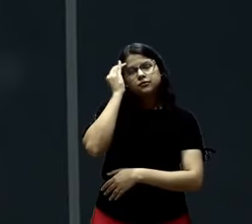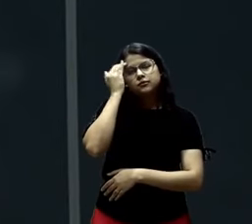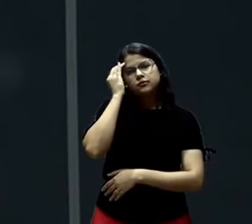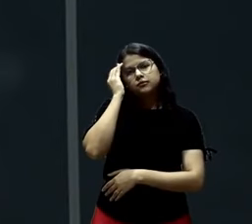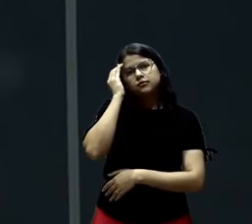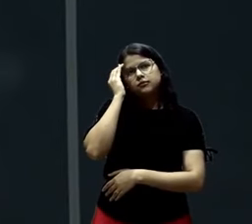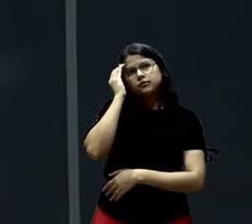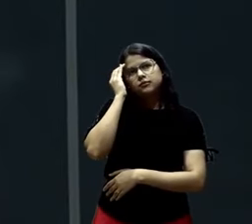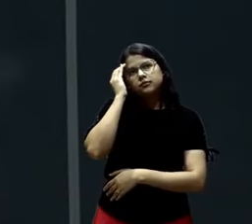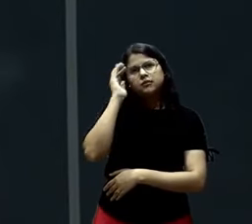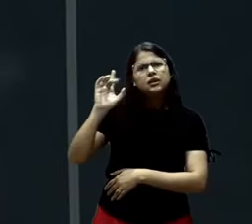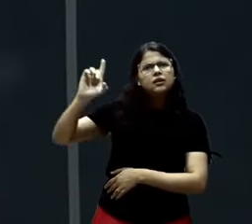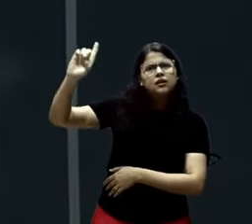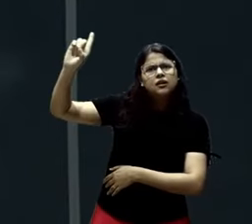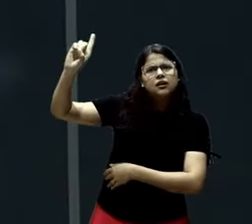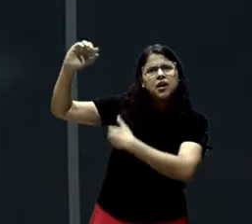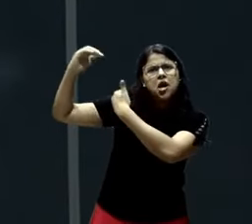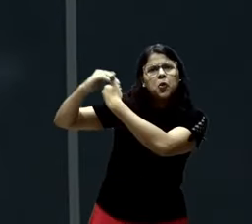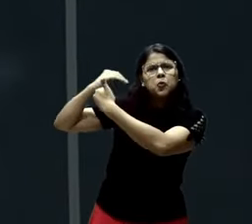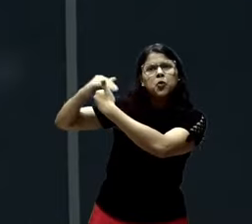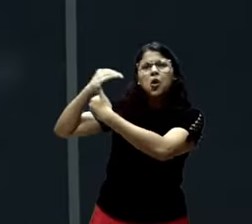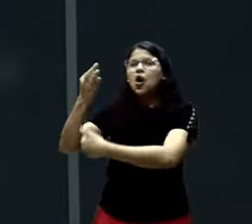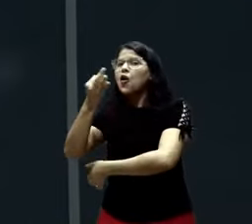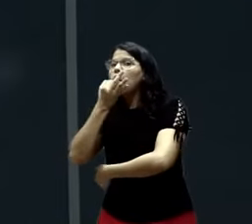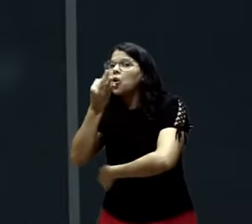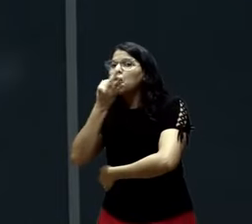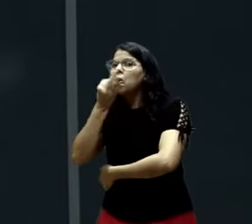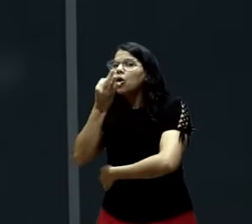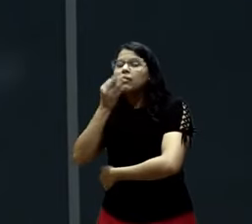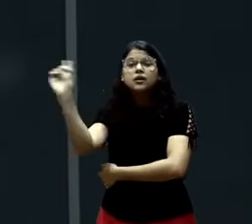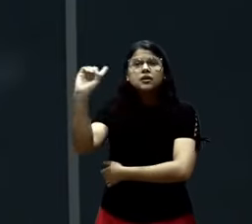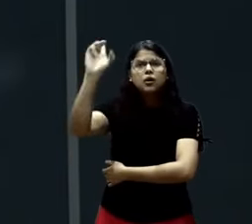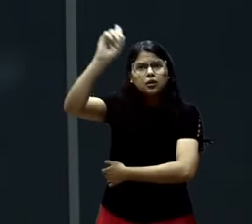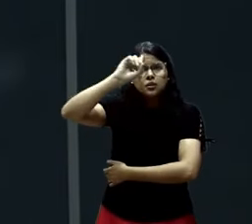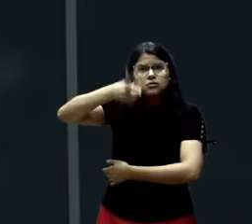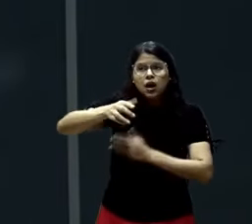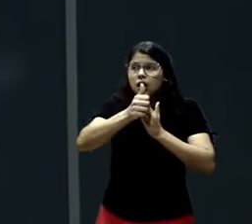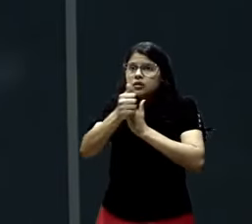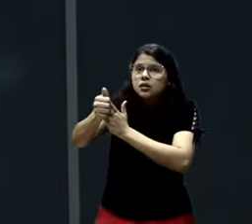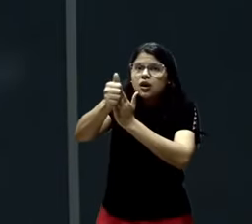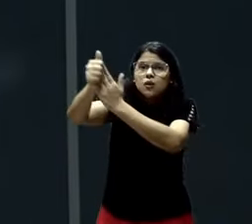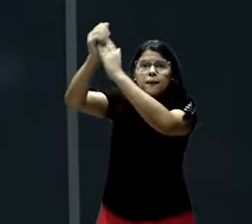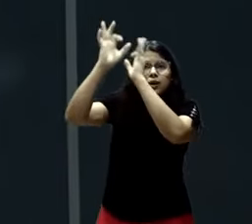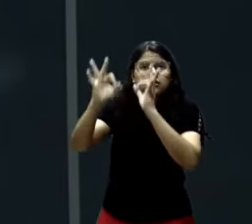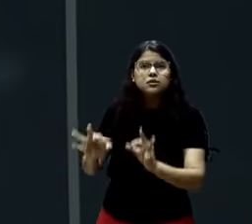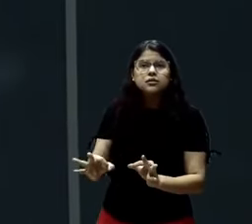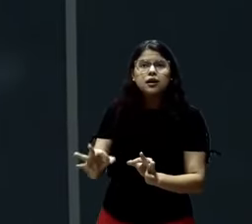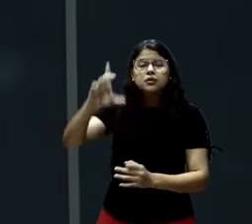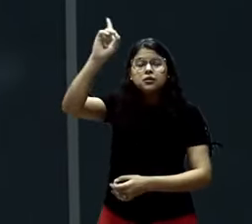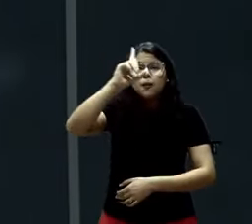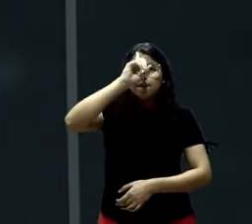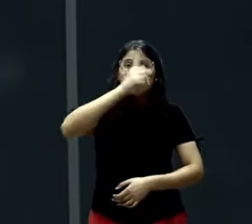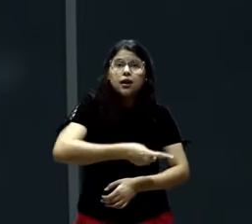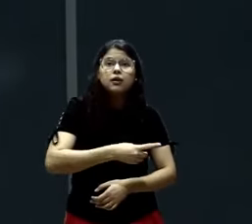Deus não nos dá conselho, Deus não nos dá sugestão, Deus nos dá uma direção. Deus nos dá uma ordem.